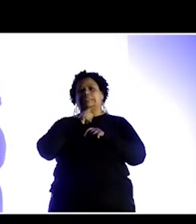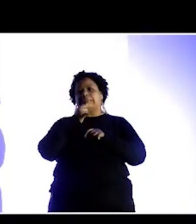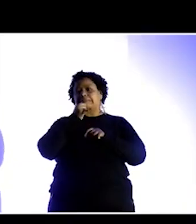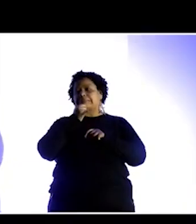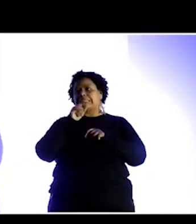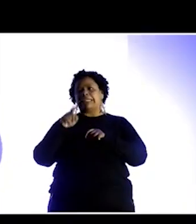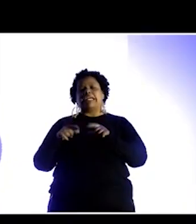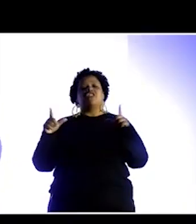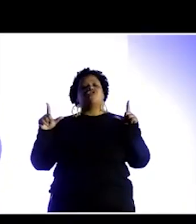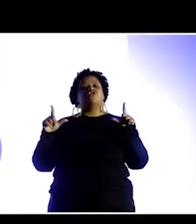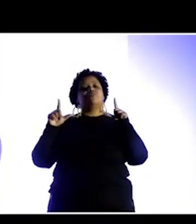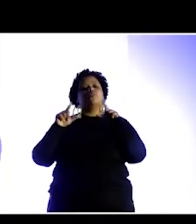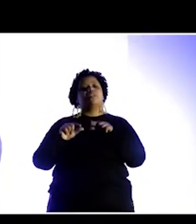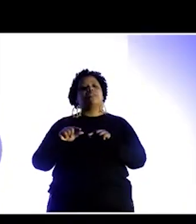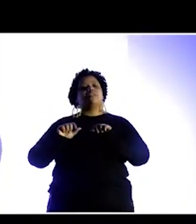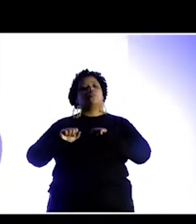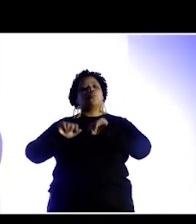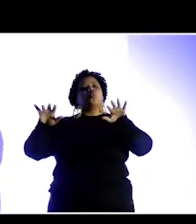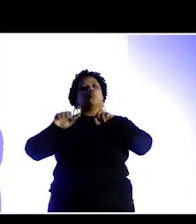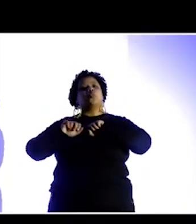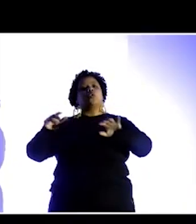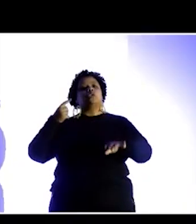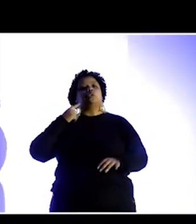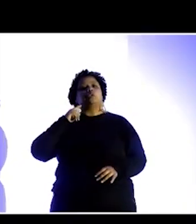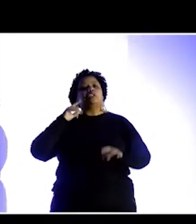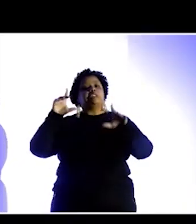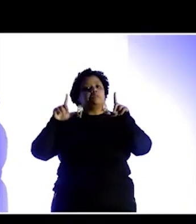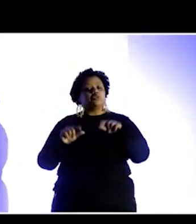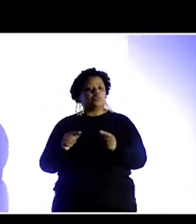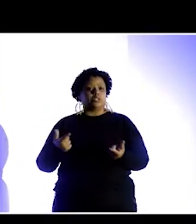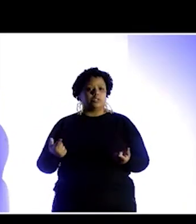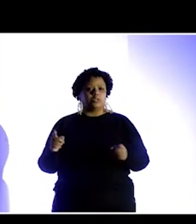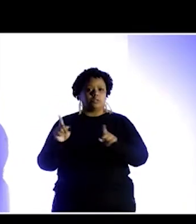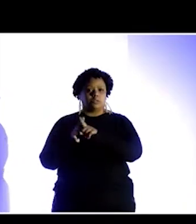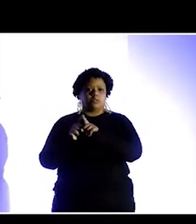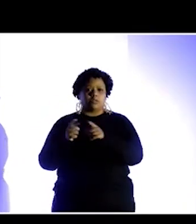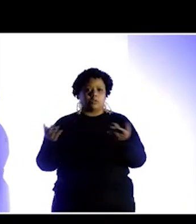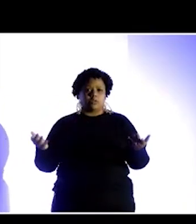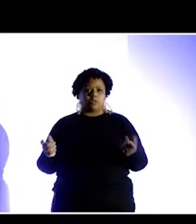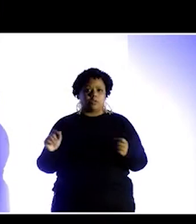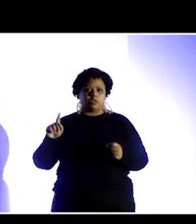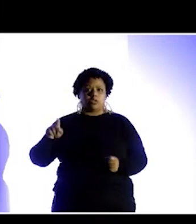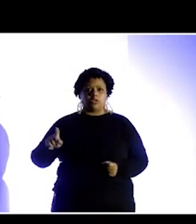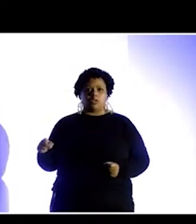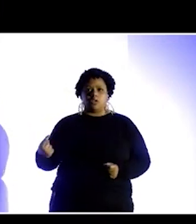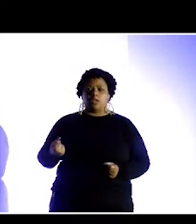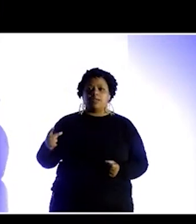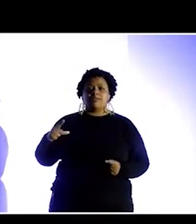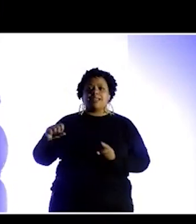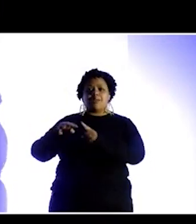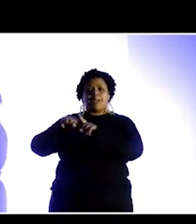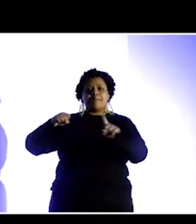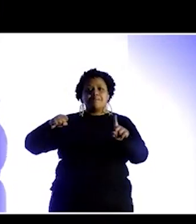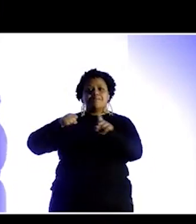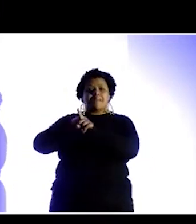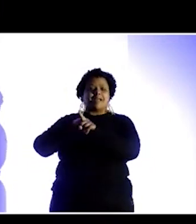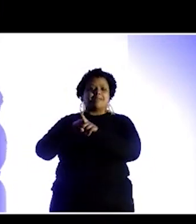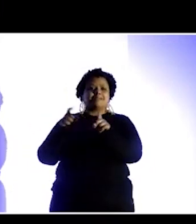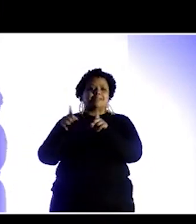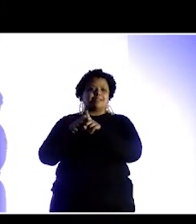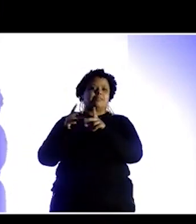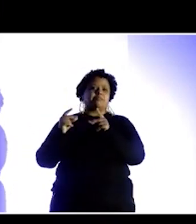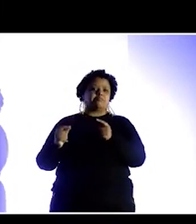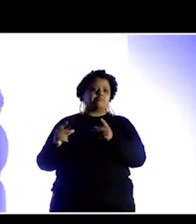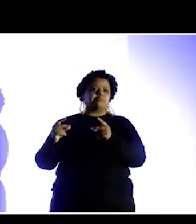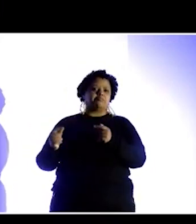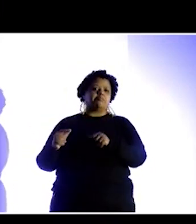emissão, a gente ainda vai ter, já está sofrendo os impactos da mudança do clima, ainda existe um impacto residual aí por um bom